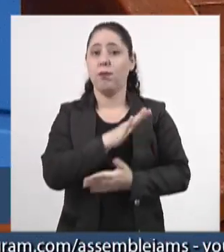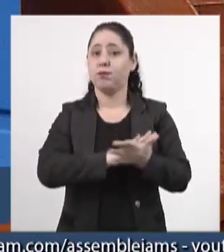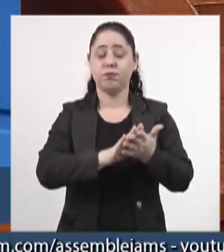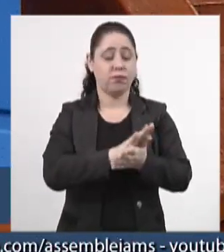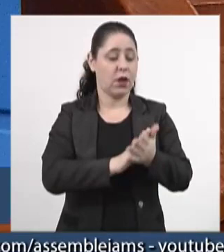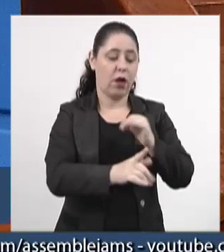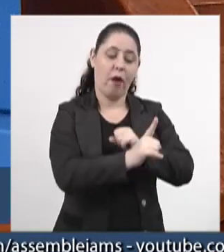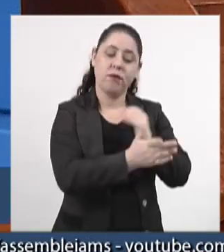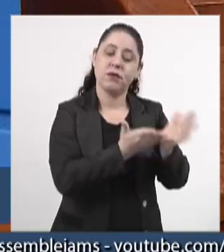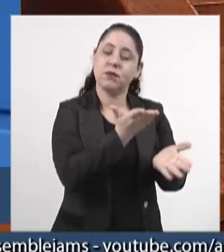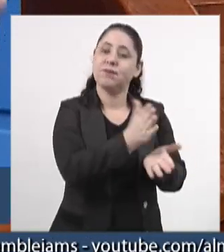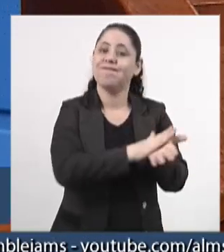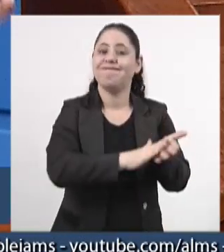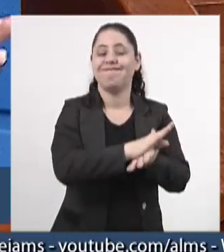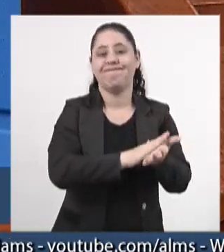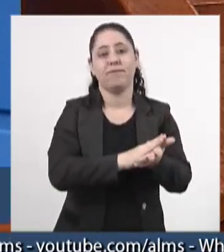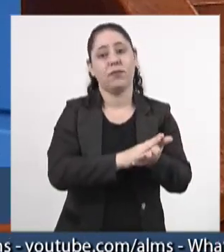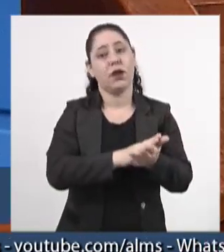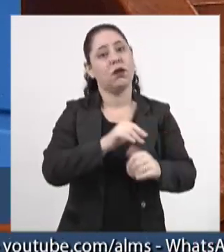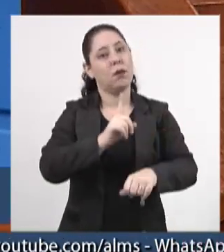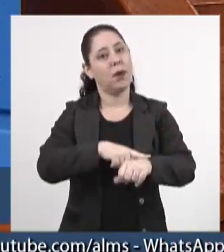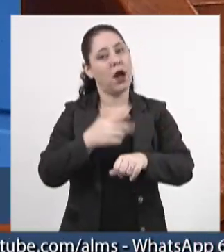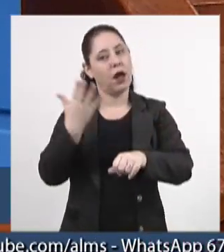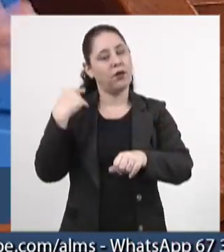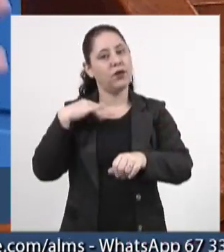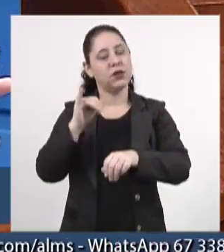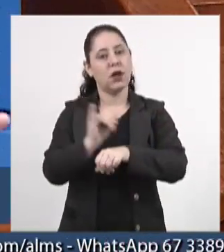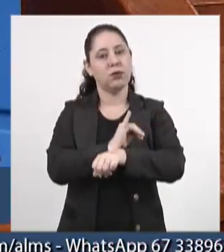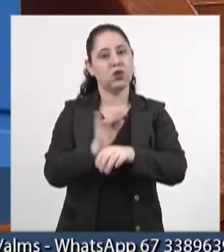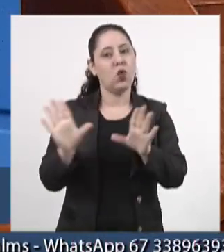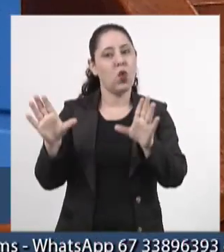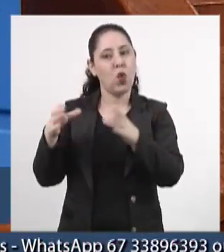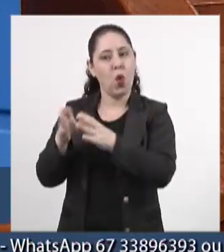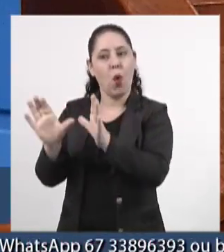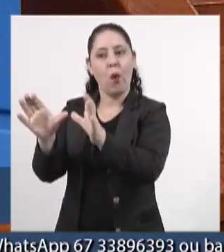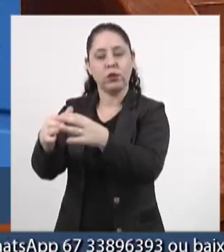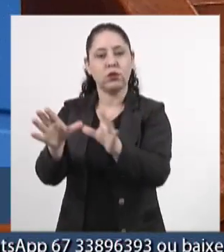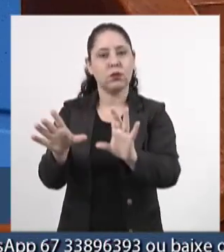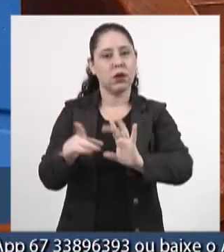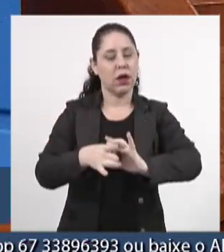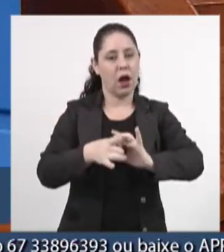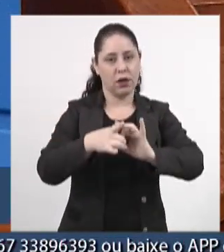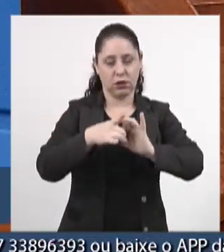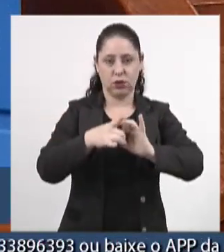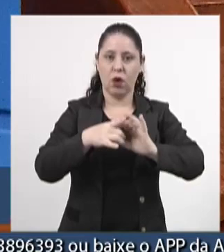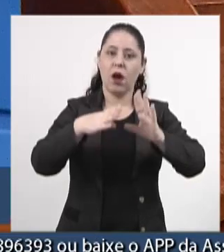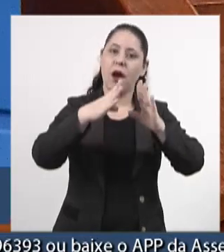serem assistidos. E à época nós fizemos uma ação, e grupos ligados a